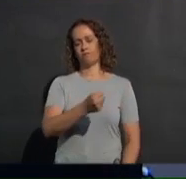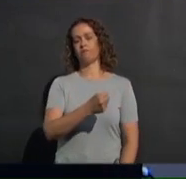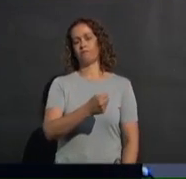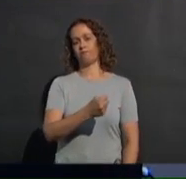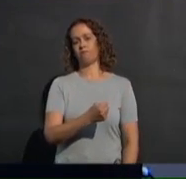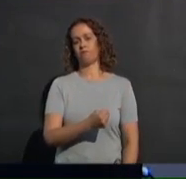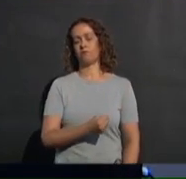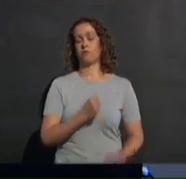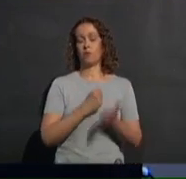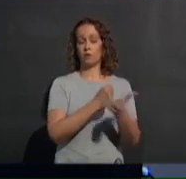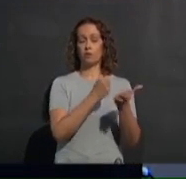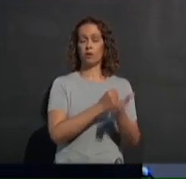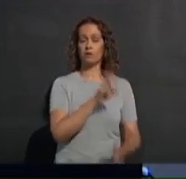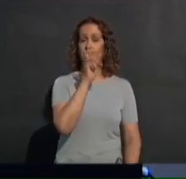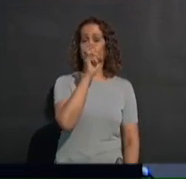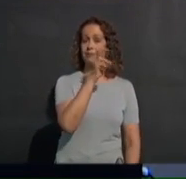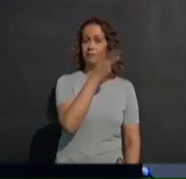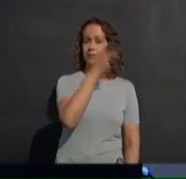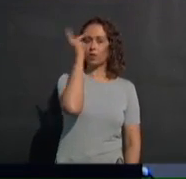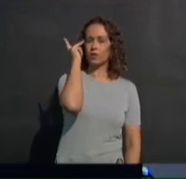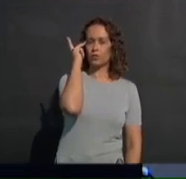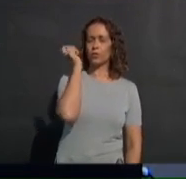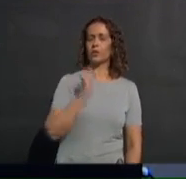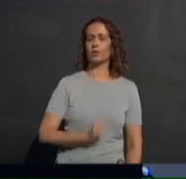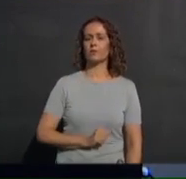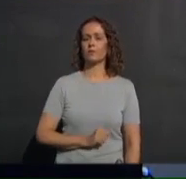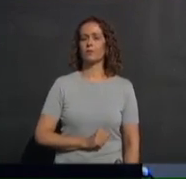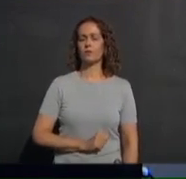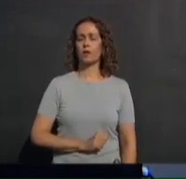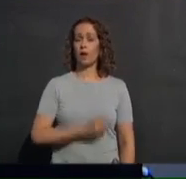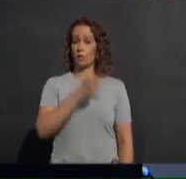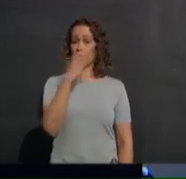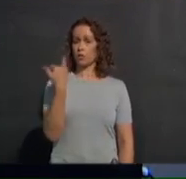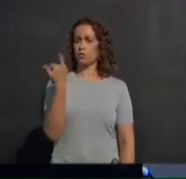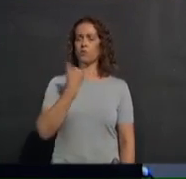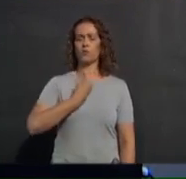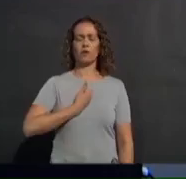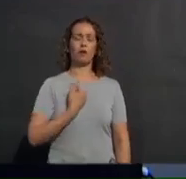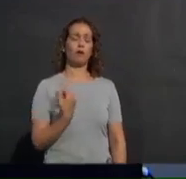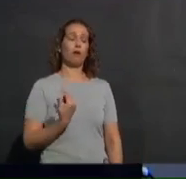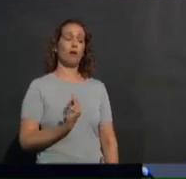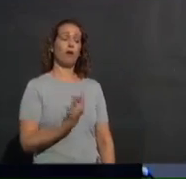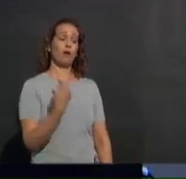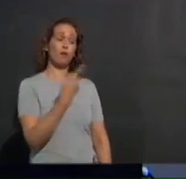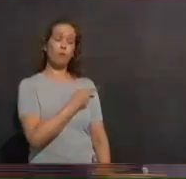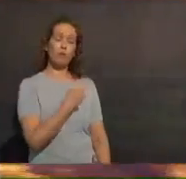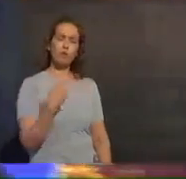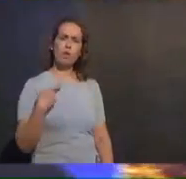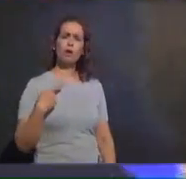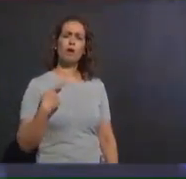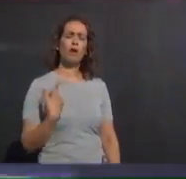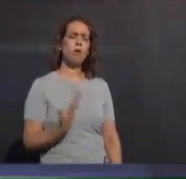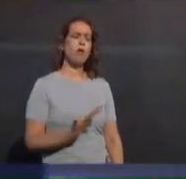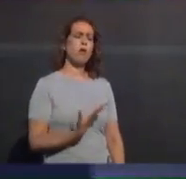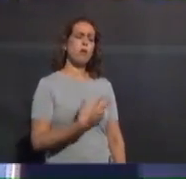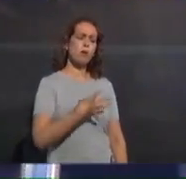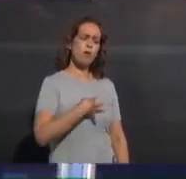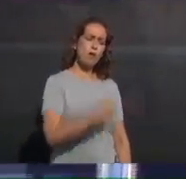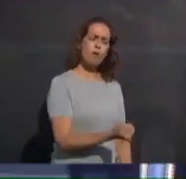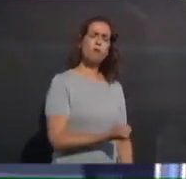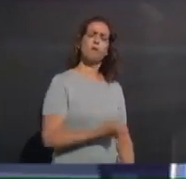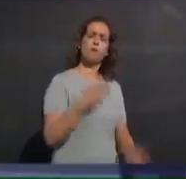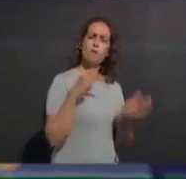5 pessoas. Mas da pessoa dizer: eu ia mesmo, pastor. Olha, você não está entendendo, você me mandou essa mensagem aqui, eu ia tirar a minha